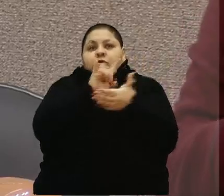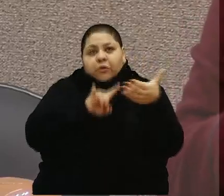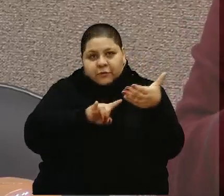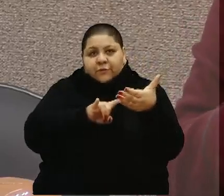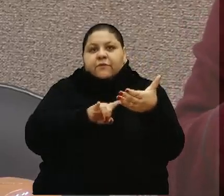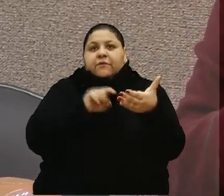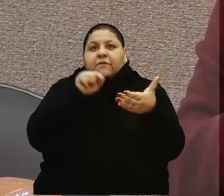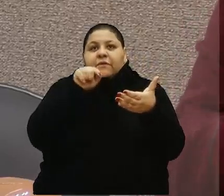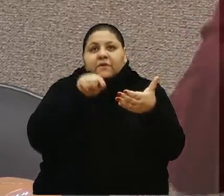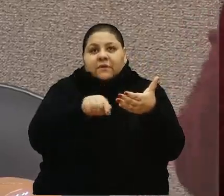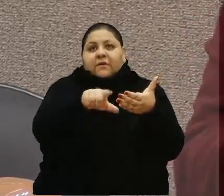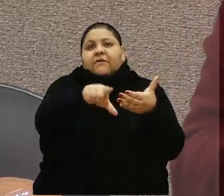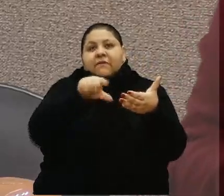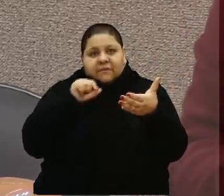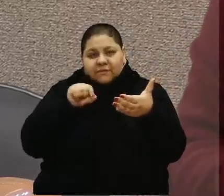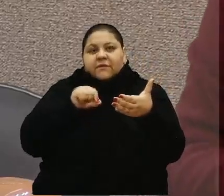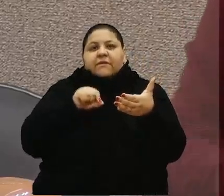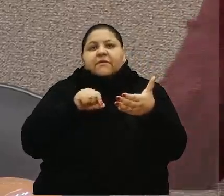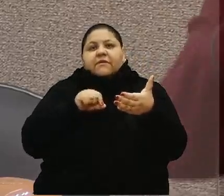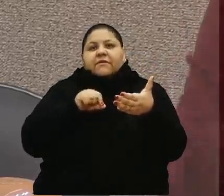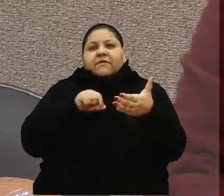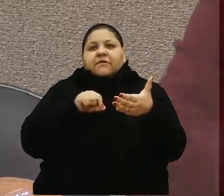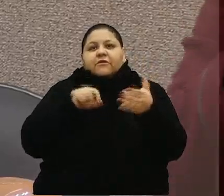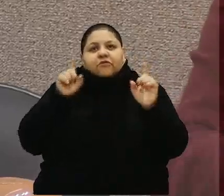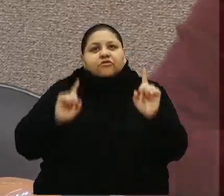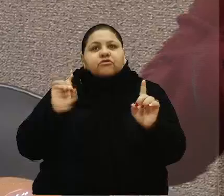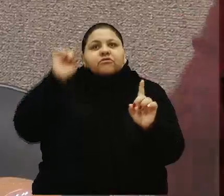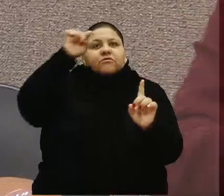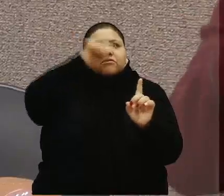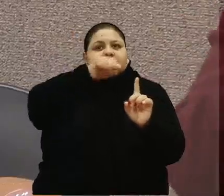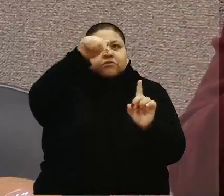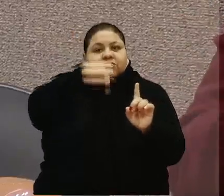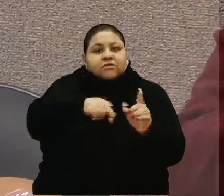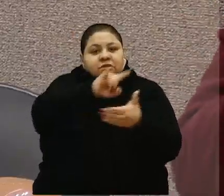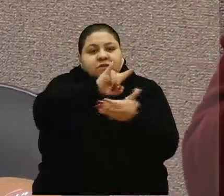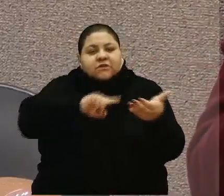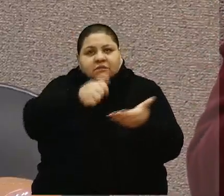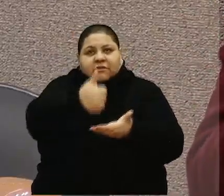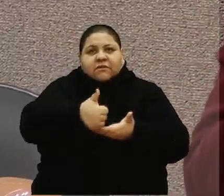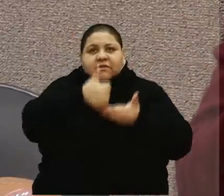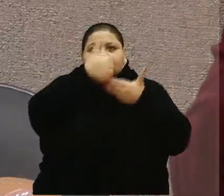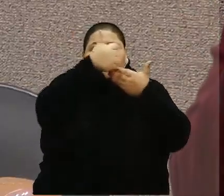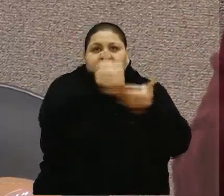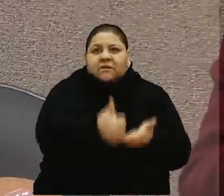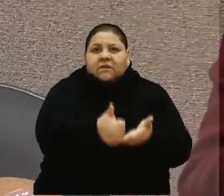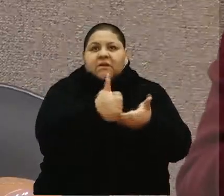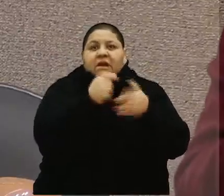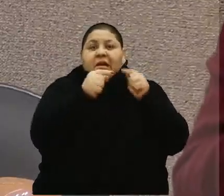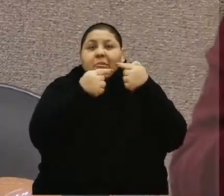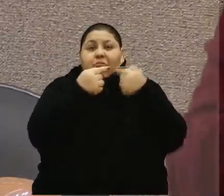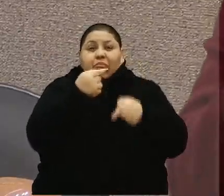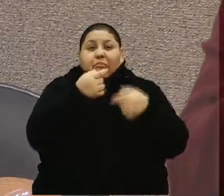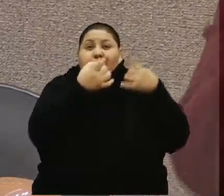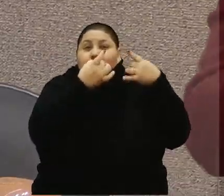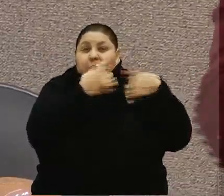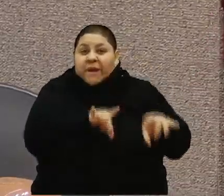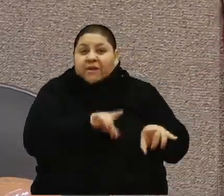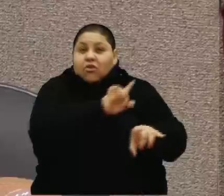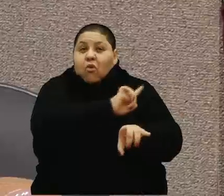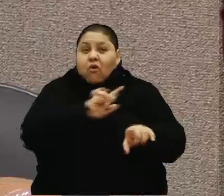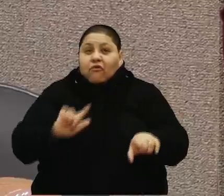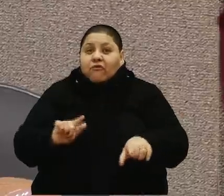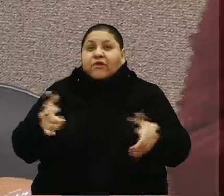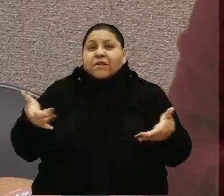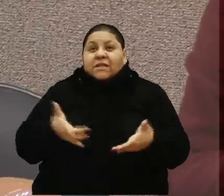é eleitoreiro. Deixou claro que o objetivo desta moção de apoio é desgastar um governo que